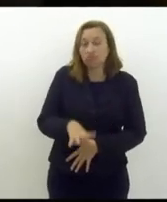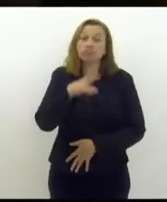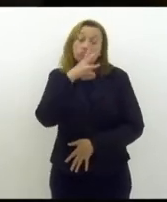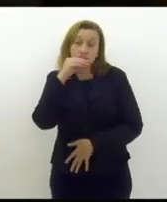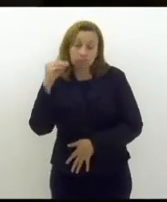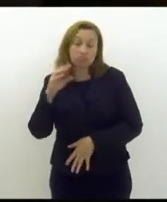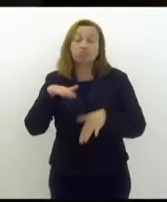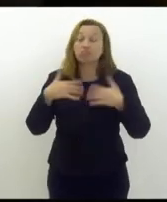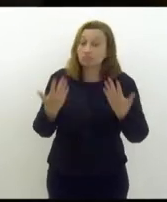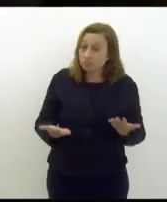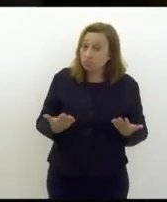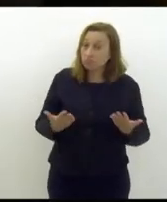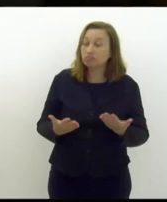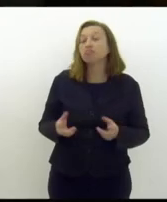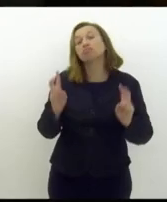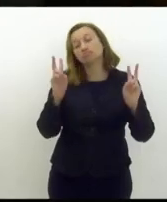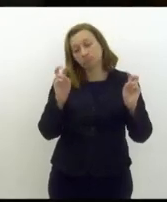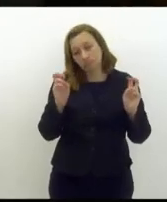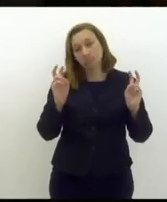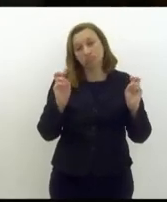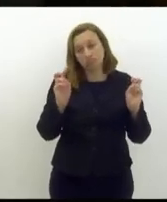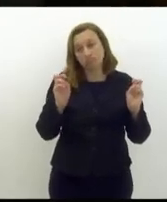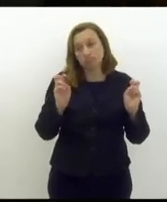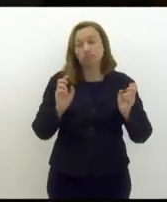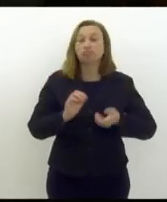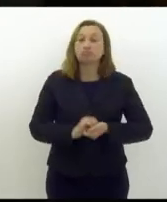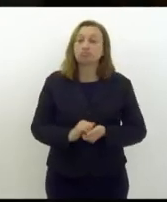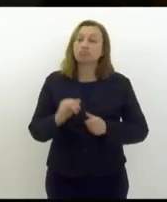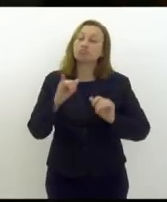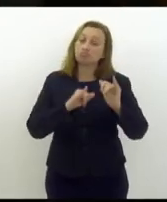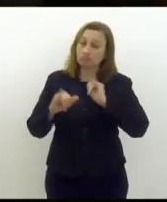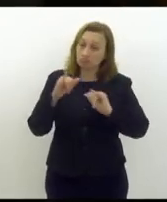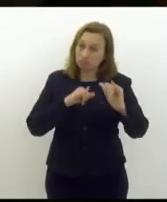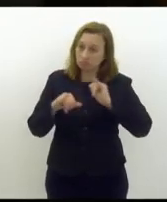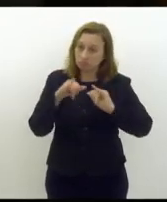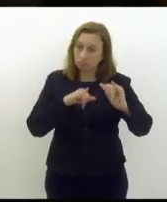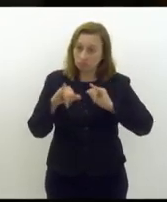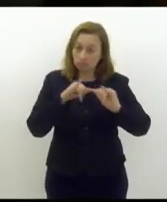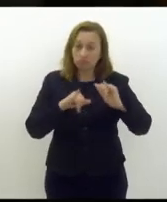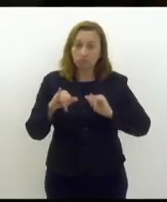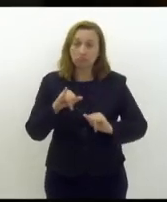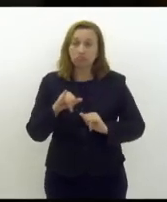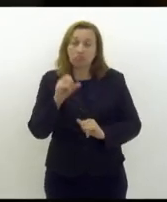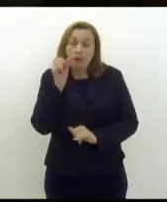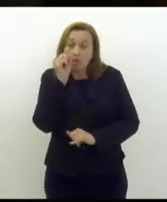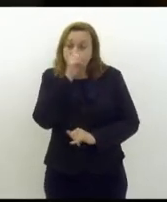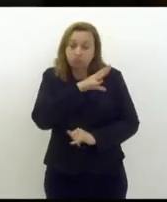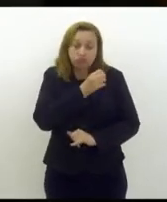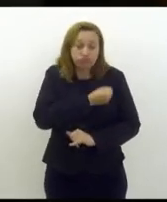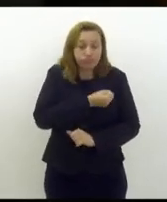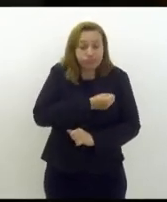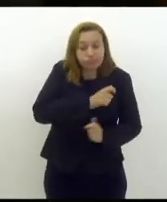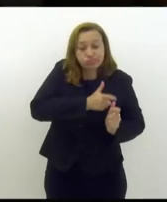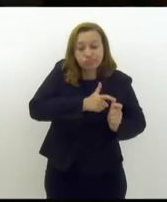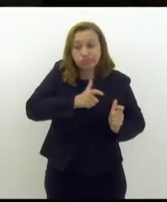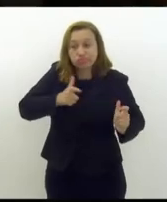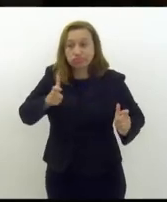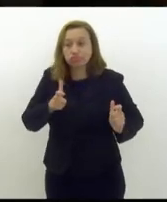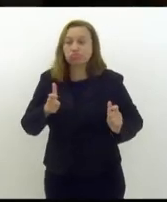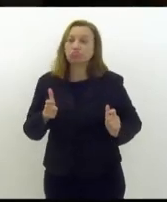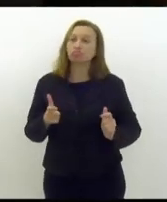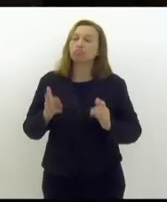um adolescente então é essa situação com esses dados abismantes assim que trouxe aqui agora